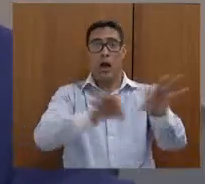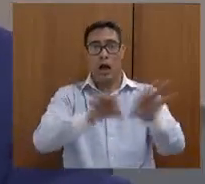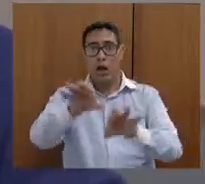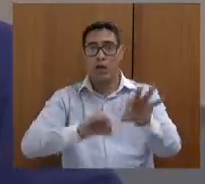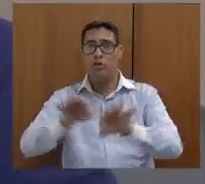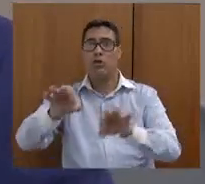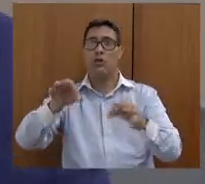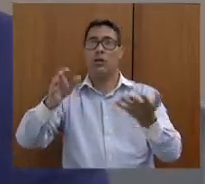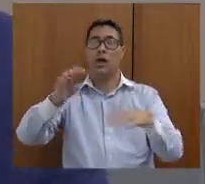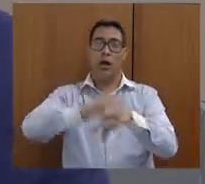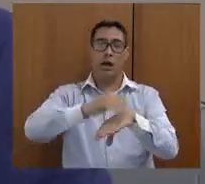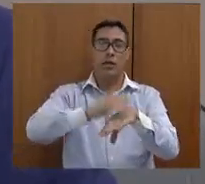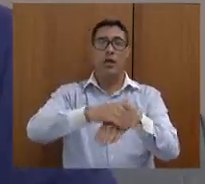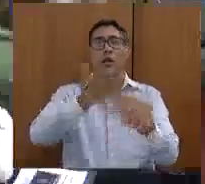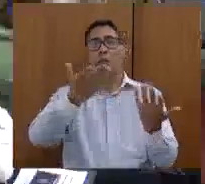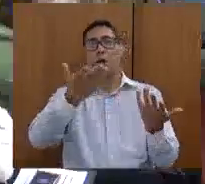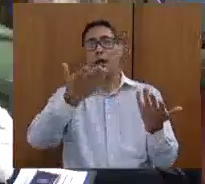escolas